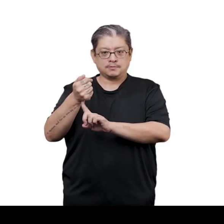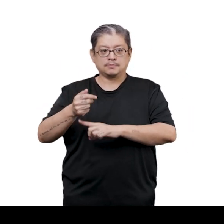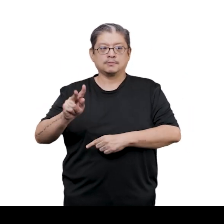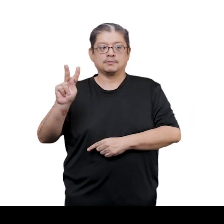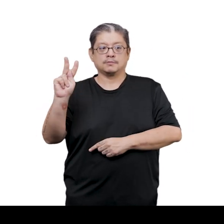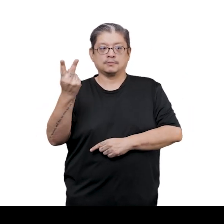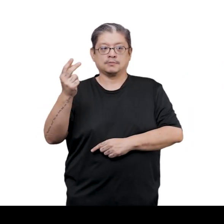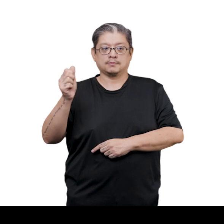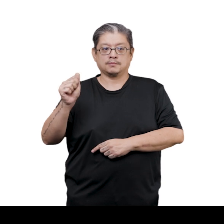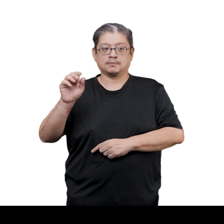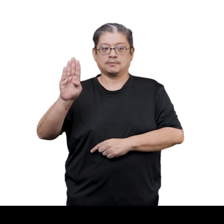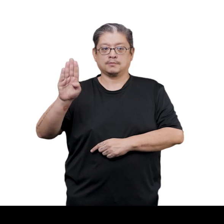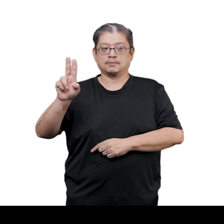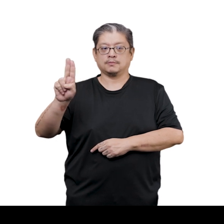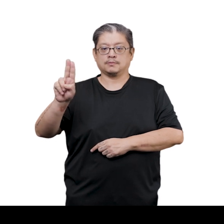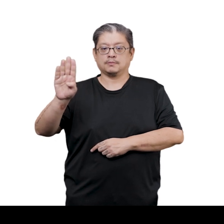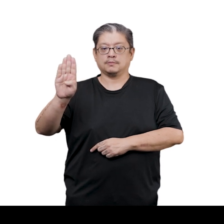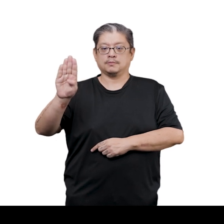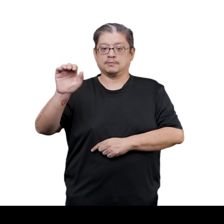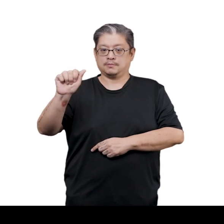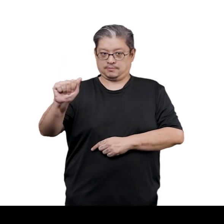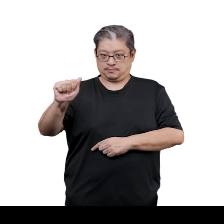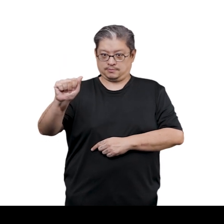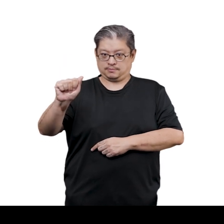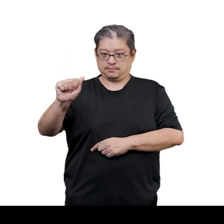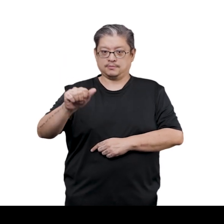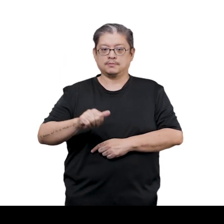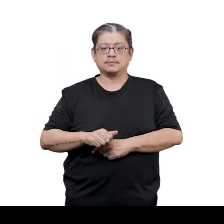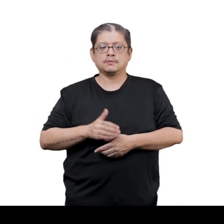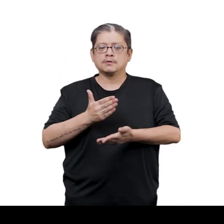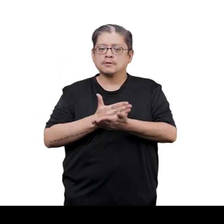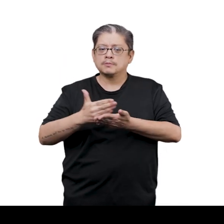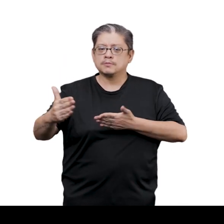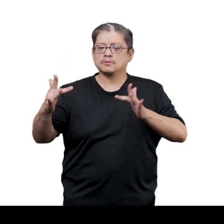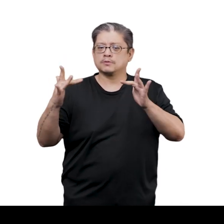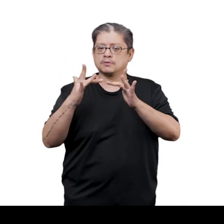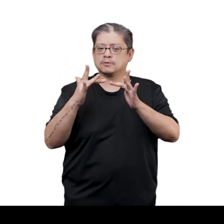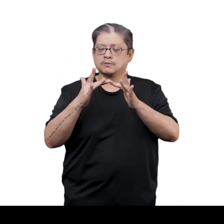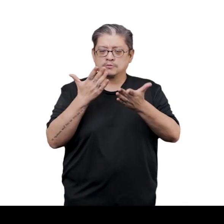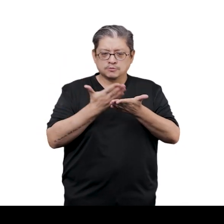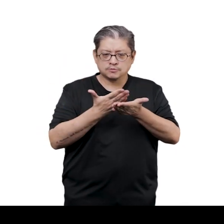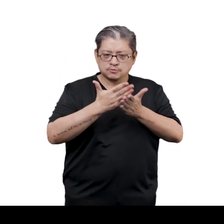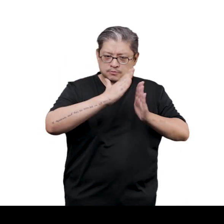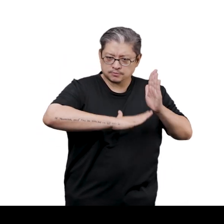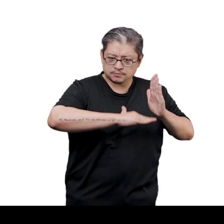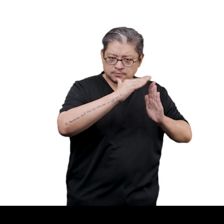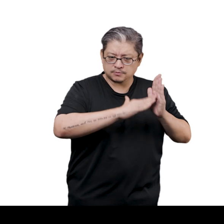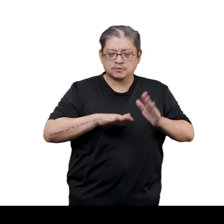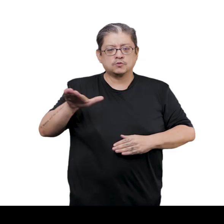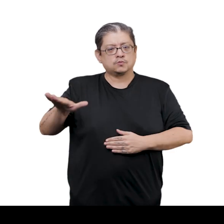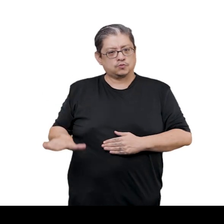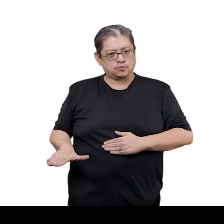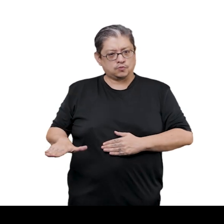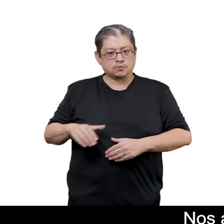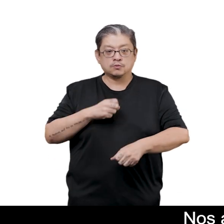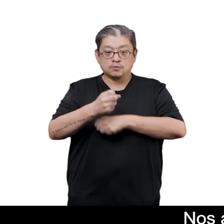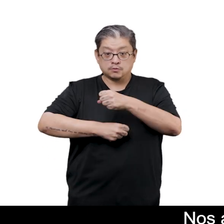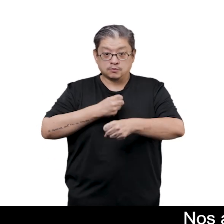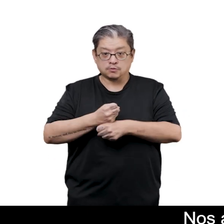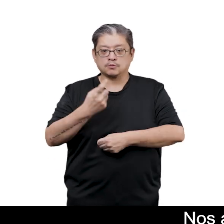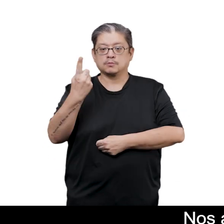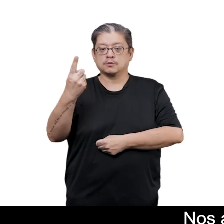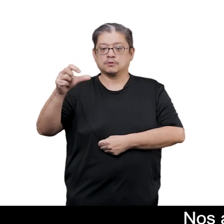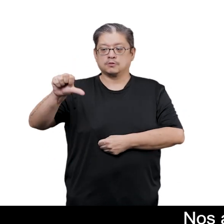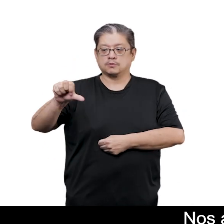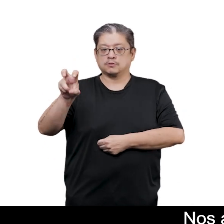Richeti, que possui ascendência árabe e teve seus primeiros contatos com aulas de pintura ainda na infância. Nos